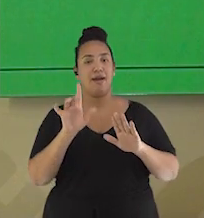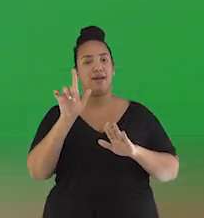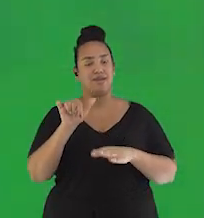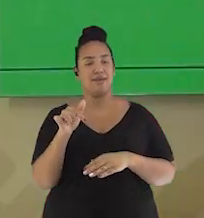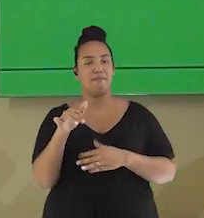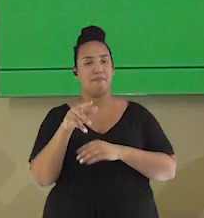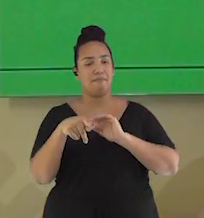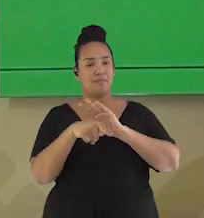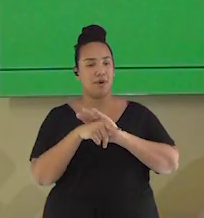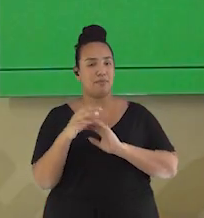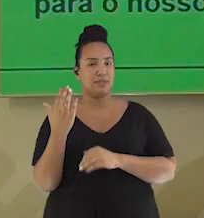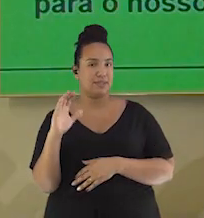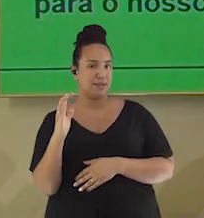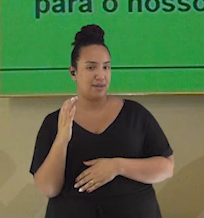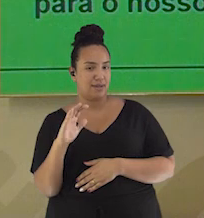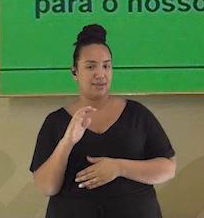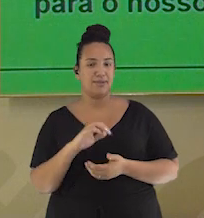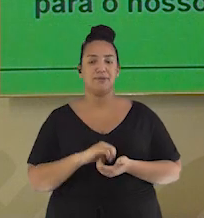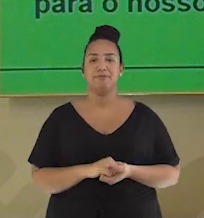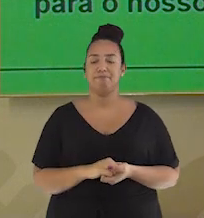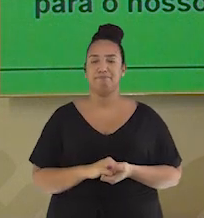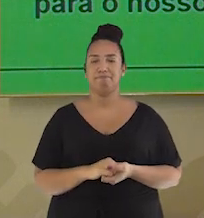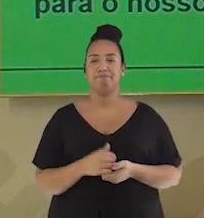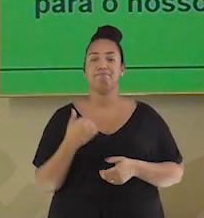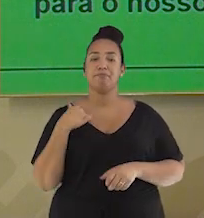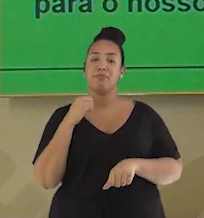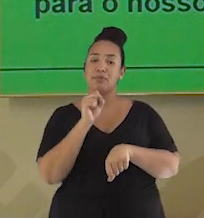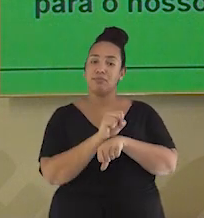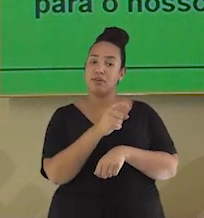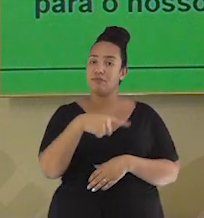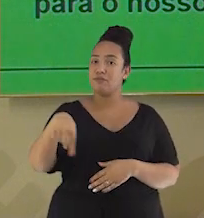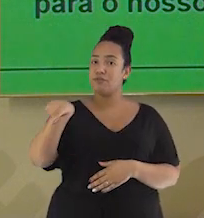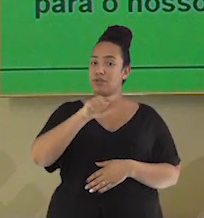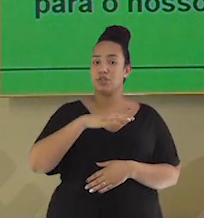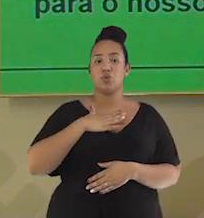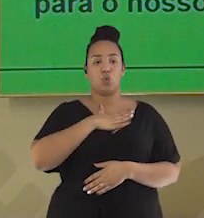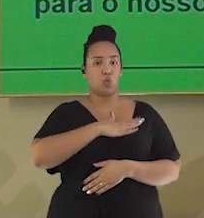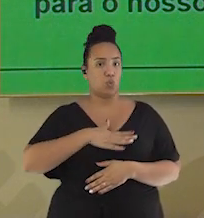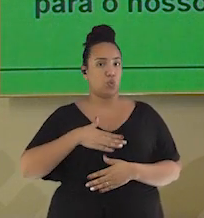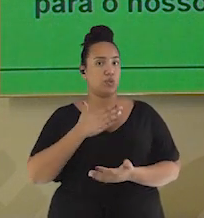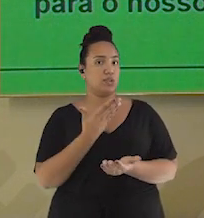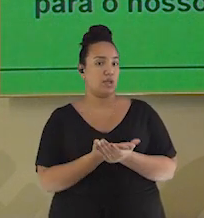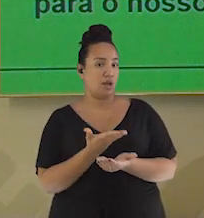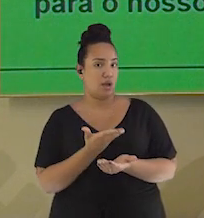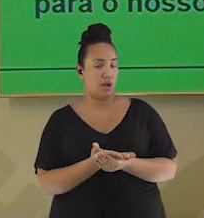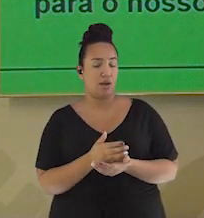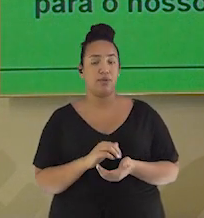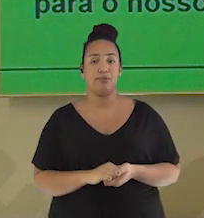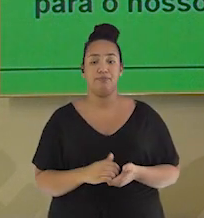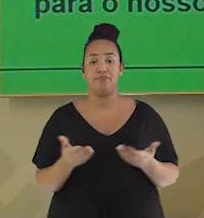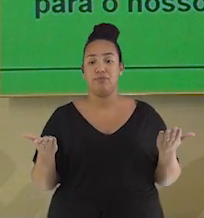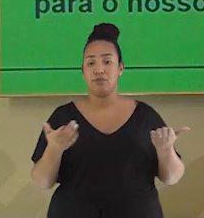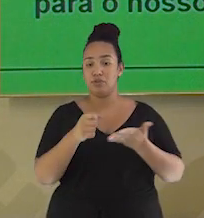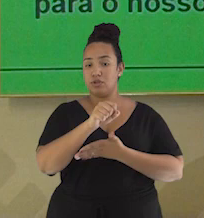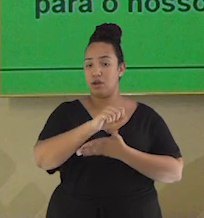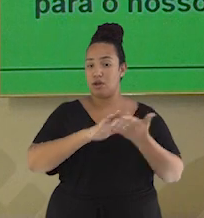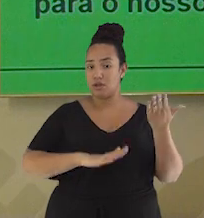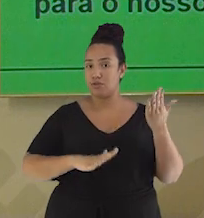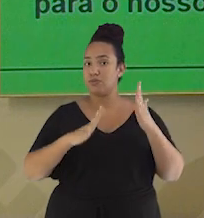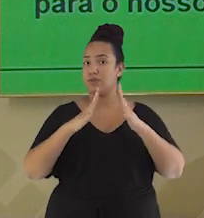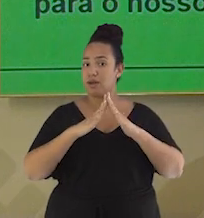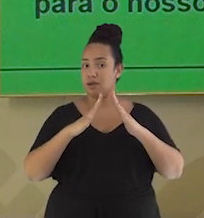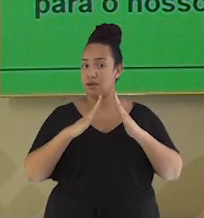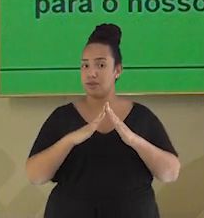ciência. Espero que tenham gostado da aula e aprendido bastante. E como atividade para casa, que